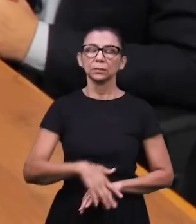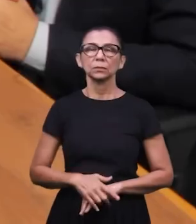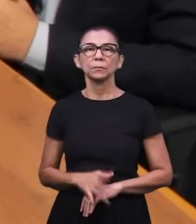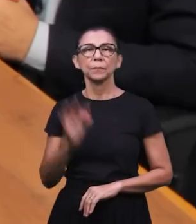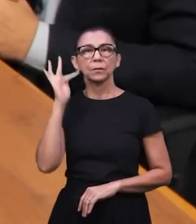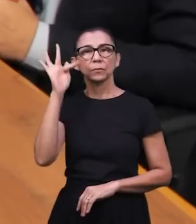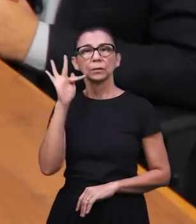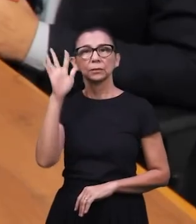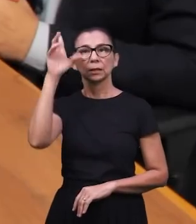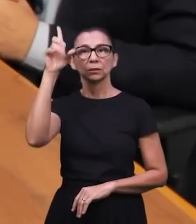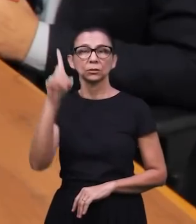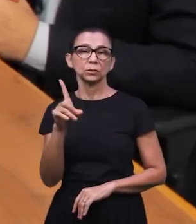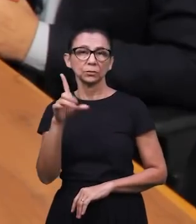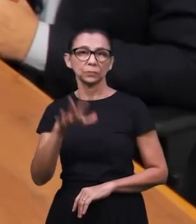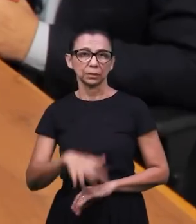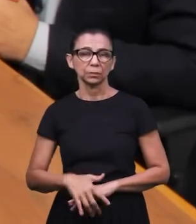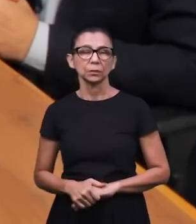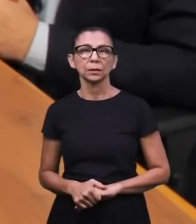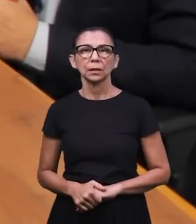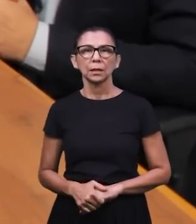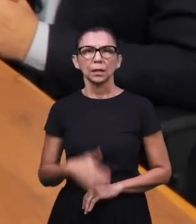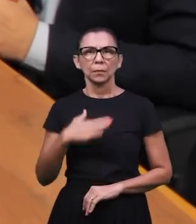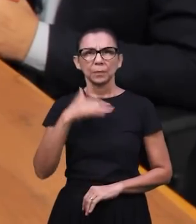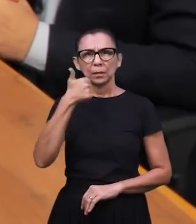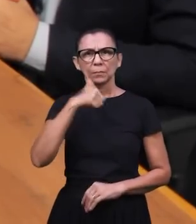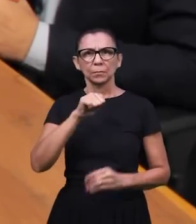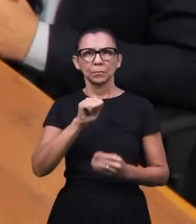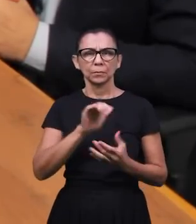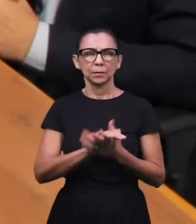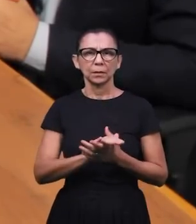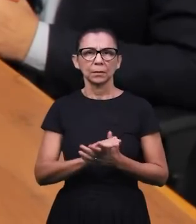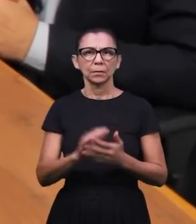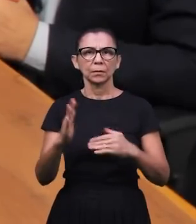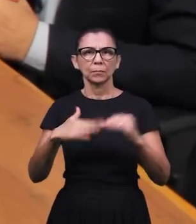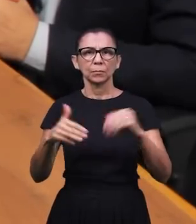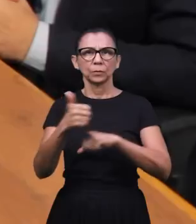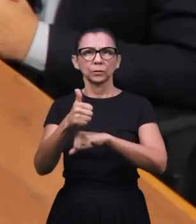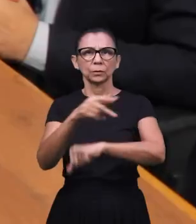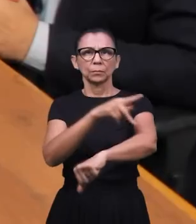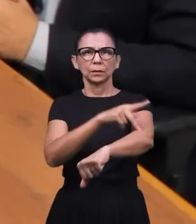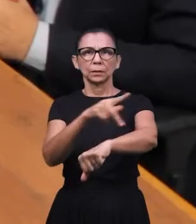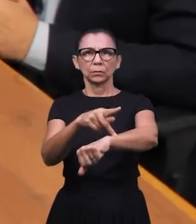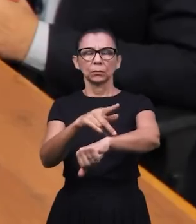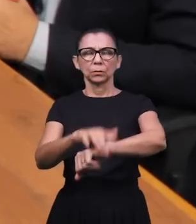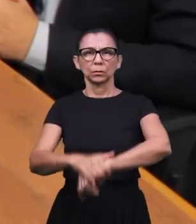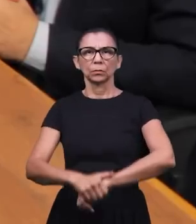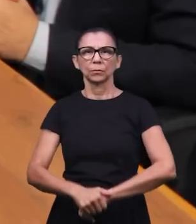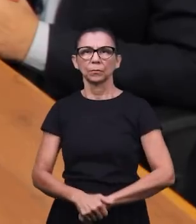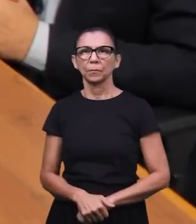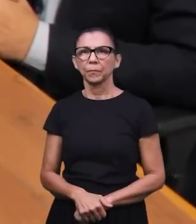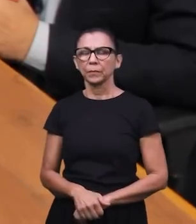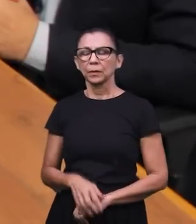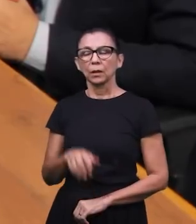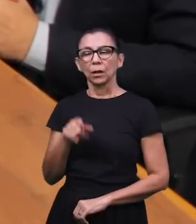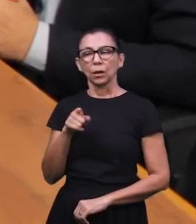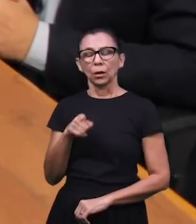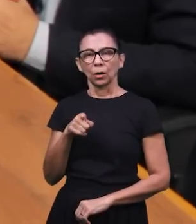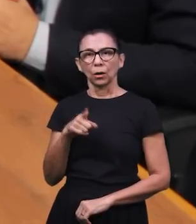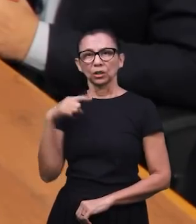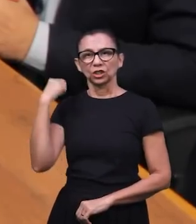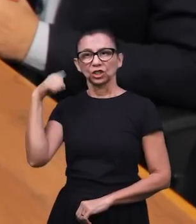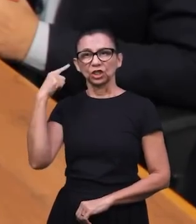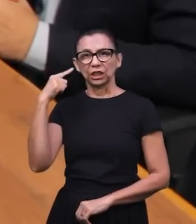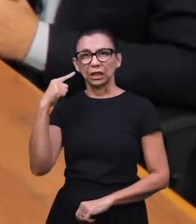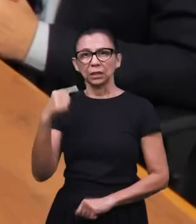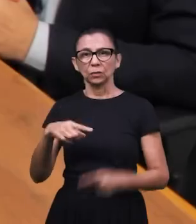Direito, certo? Aí minha esposa é pedagoga, ela falou assim: você não vai passar não, é muito concorrido esse curso de Direito, vai passar na Federal